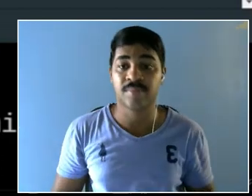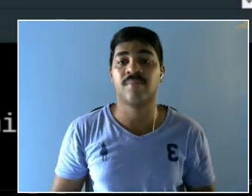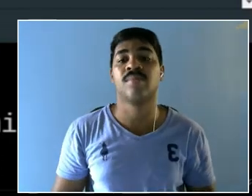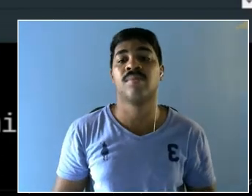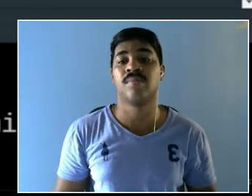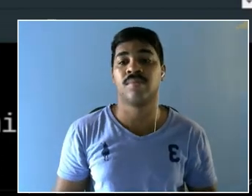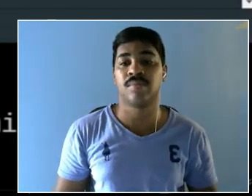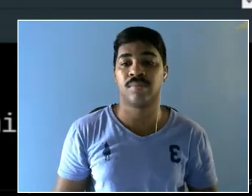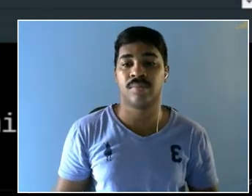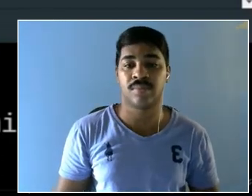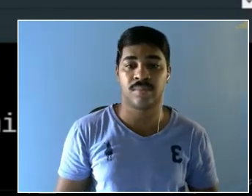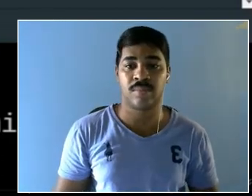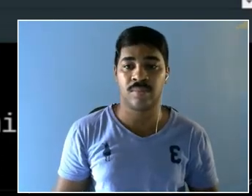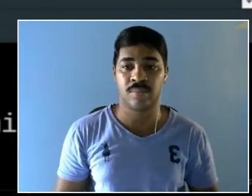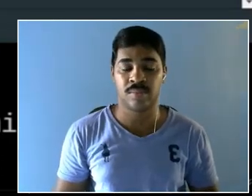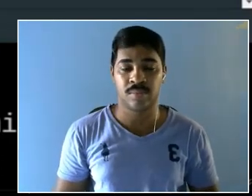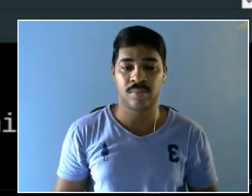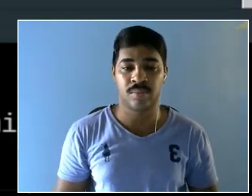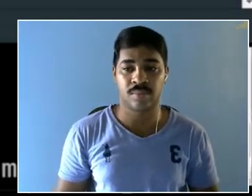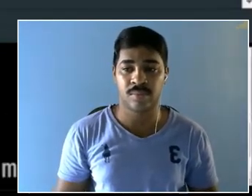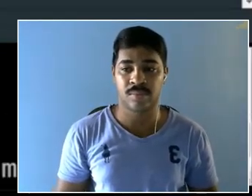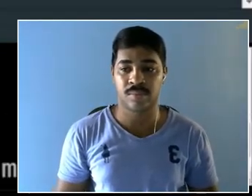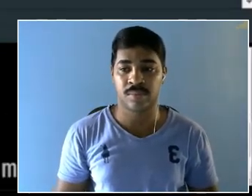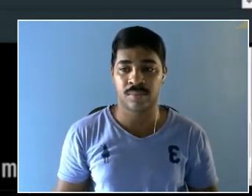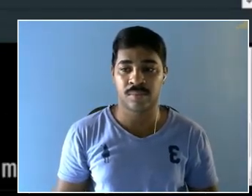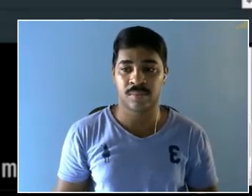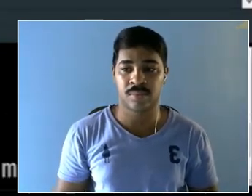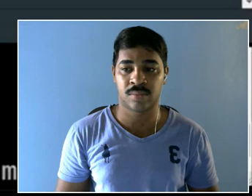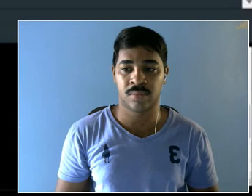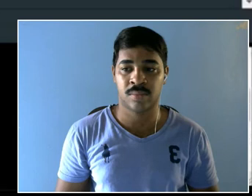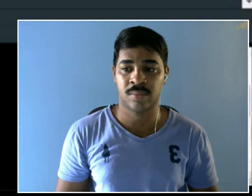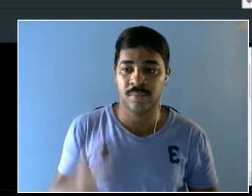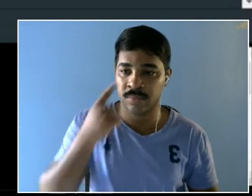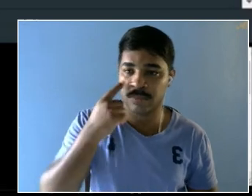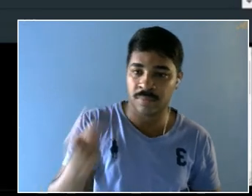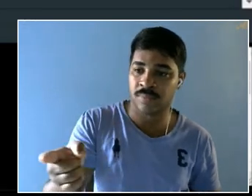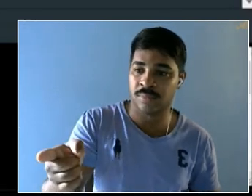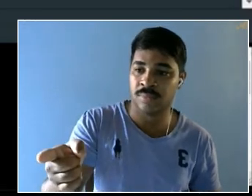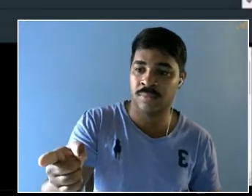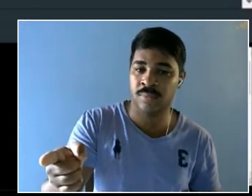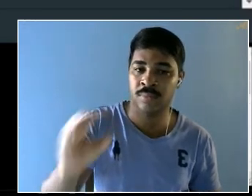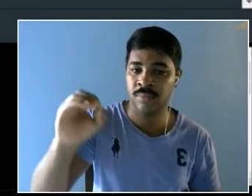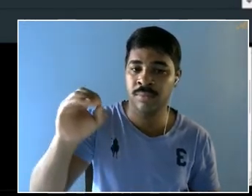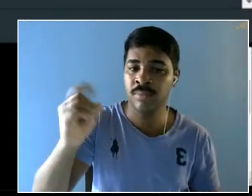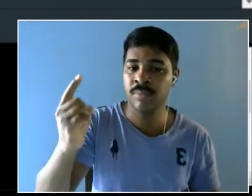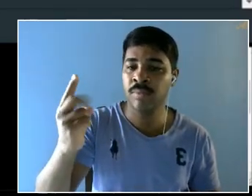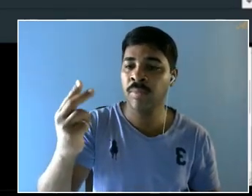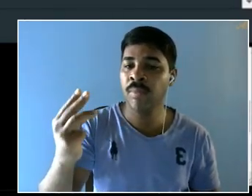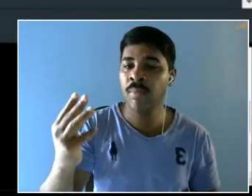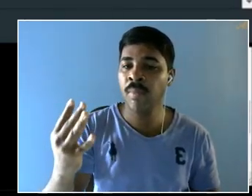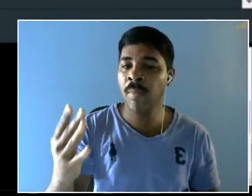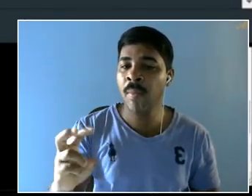que já está na variável. Se eu executar esse programa, o que ele faz? Ele escreve 0, 1,